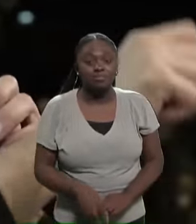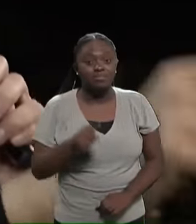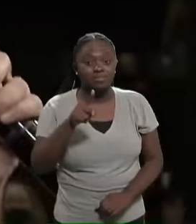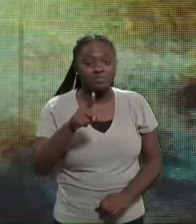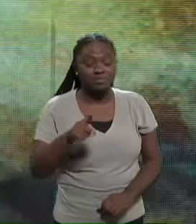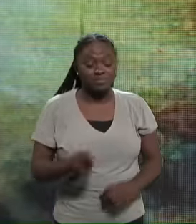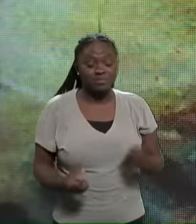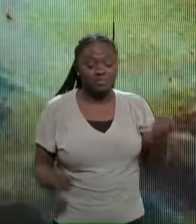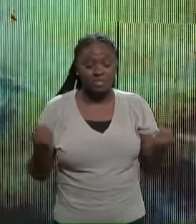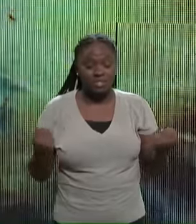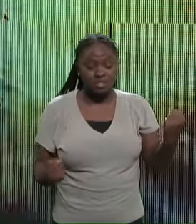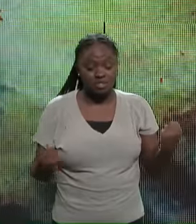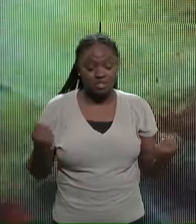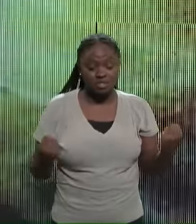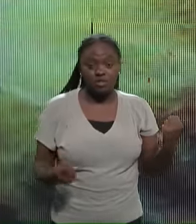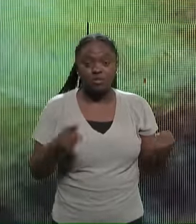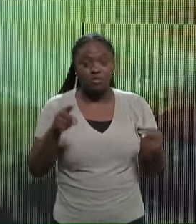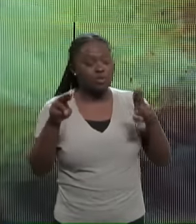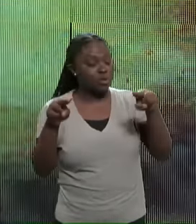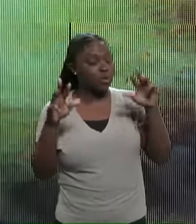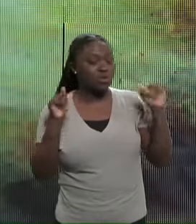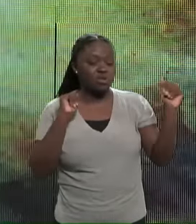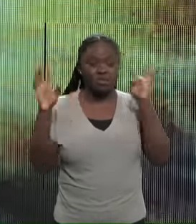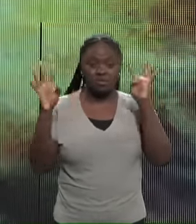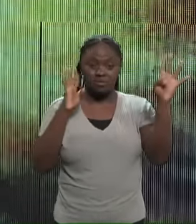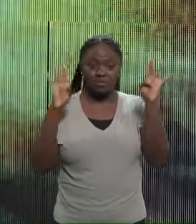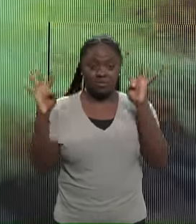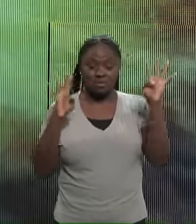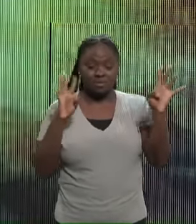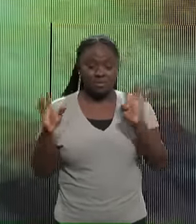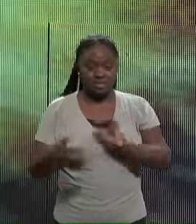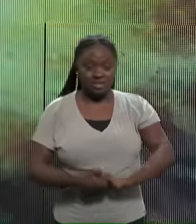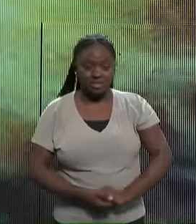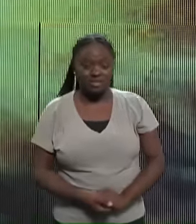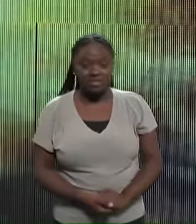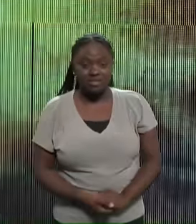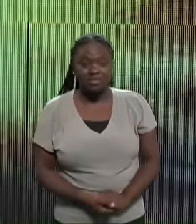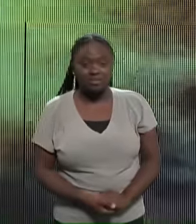Você vai dirigir o carro que você nunca imaginou.